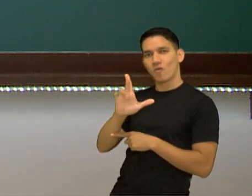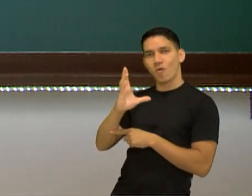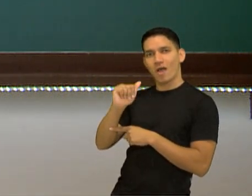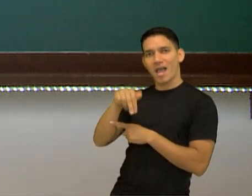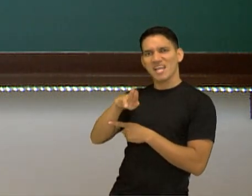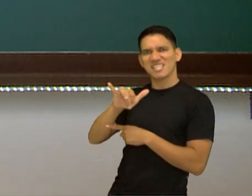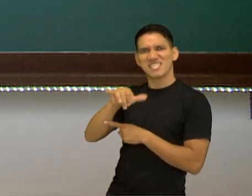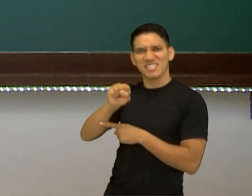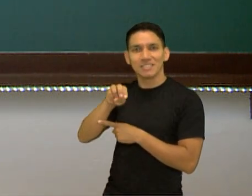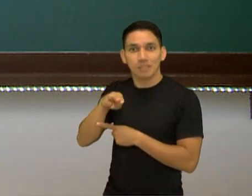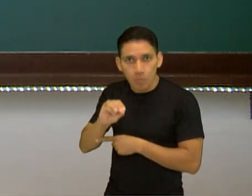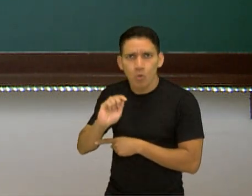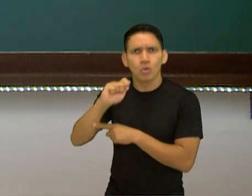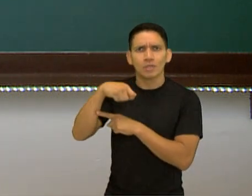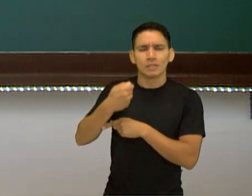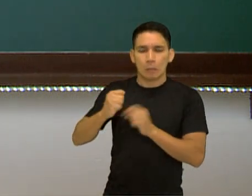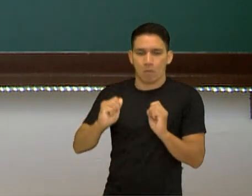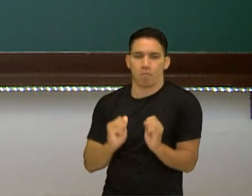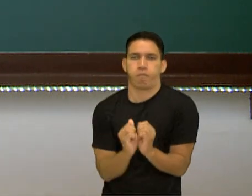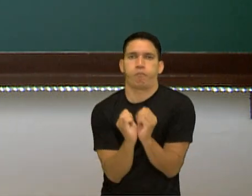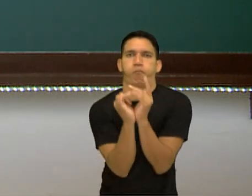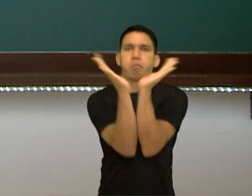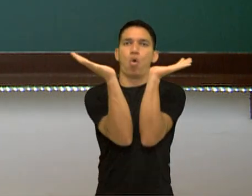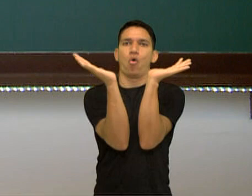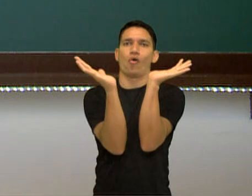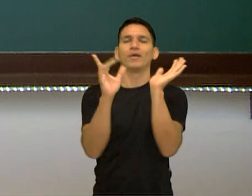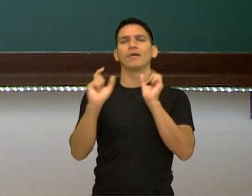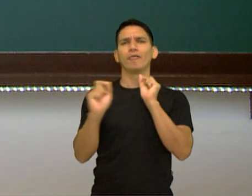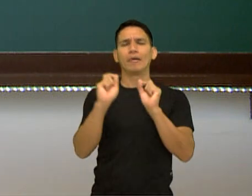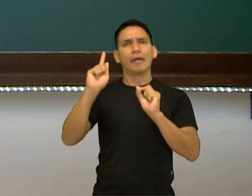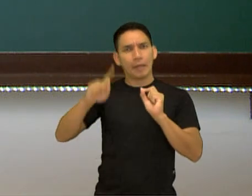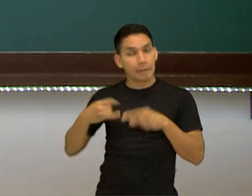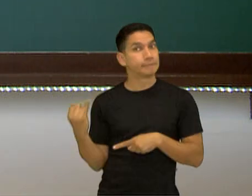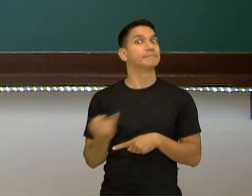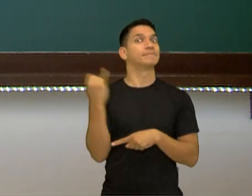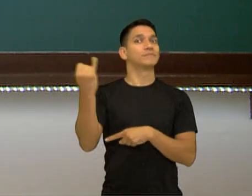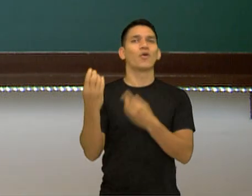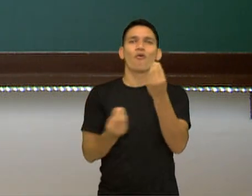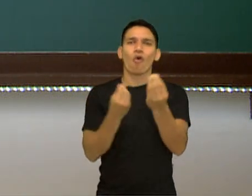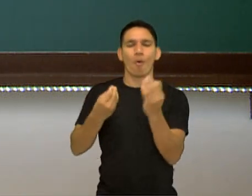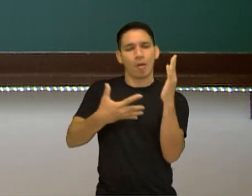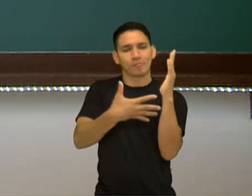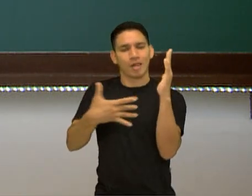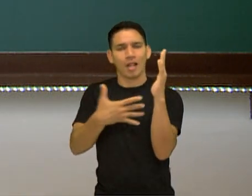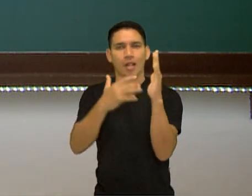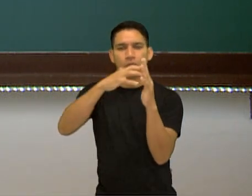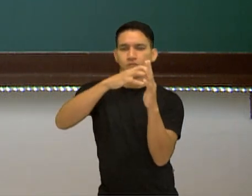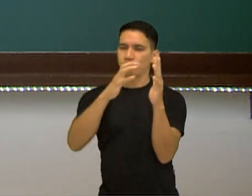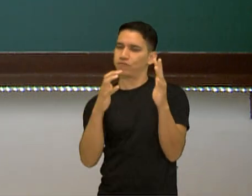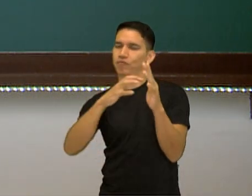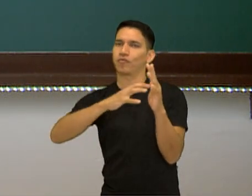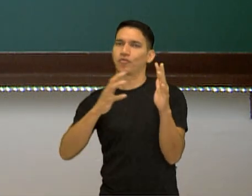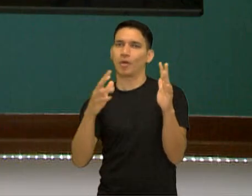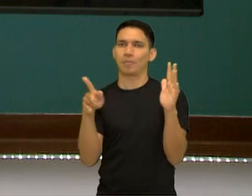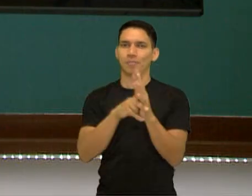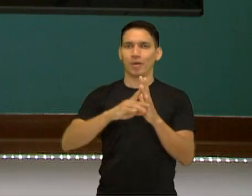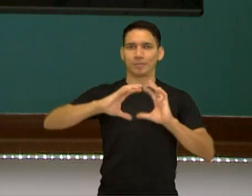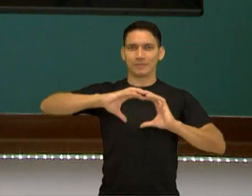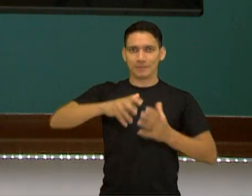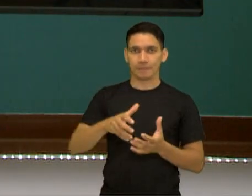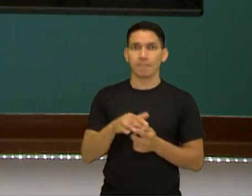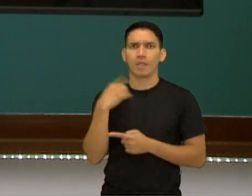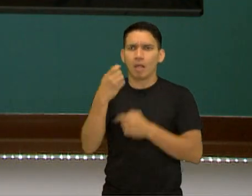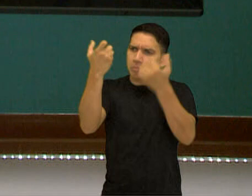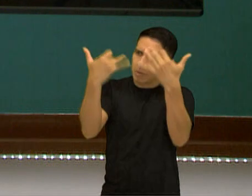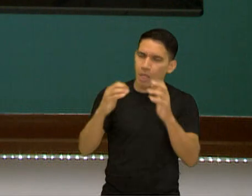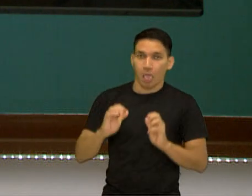vulcanismo ele tem um papel fundamental na formação da crosta terrestre. Quando a gente fala em vulcões, nós temos que saber que